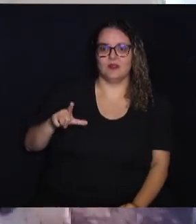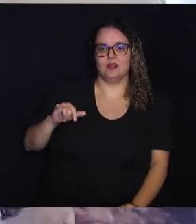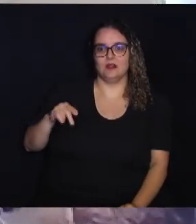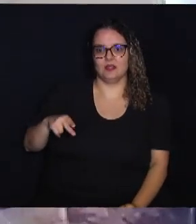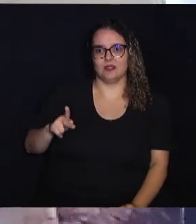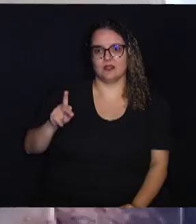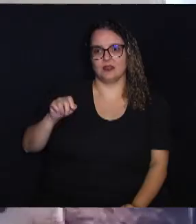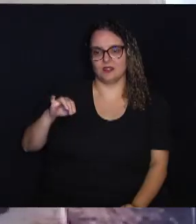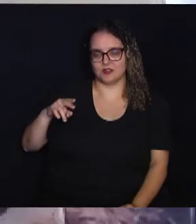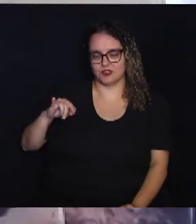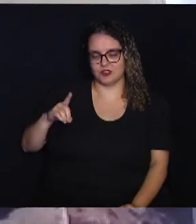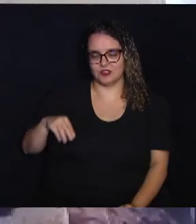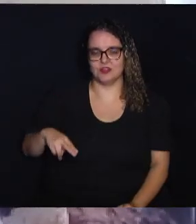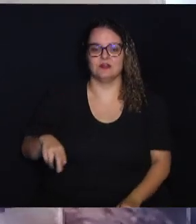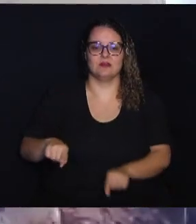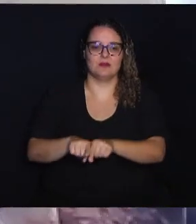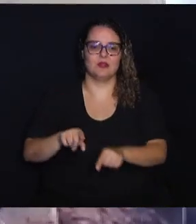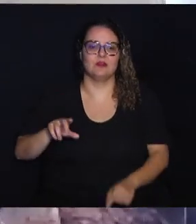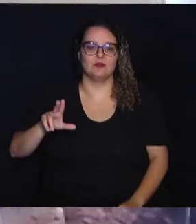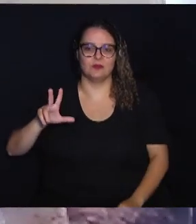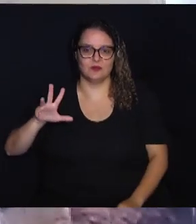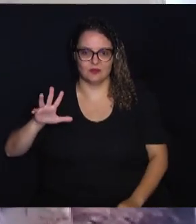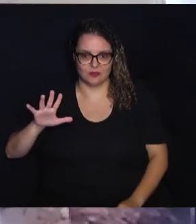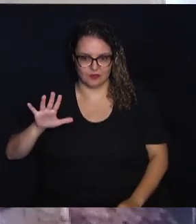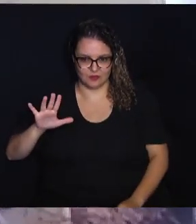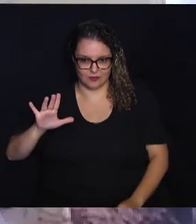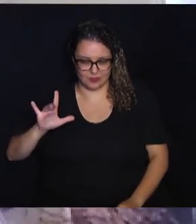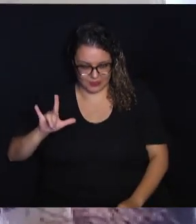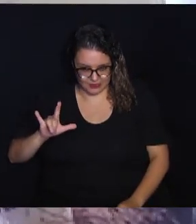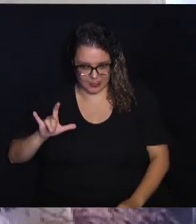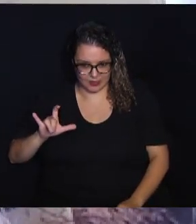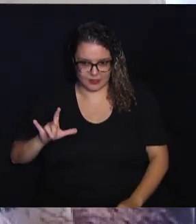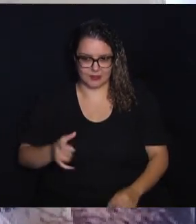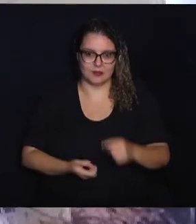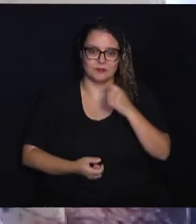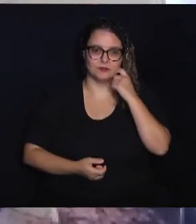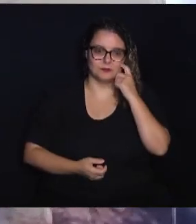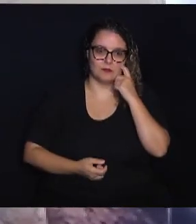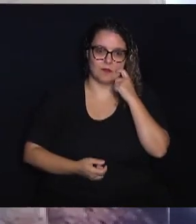no LinkedIn, no Instagram.